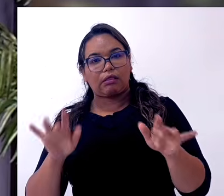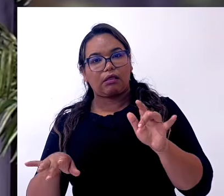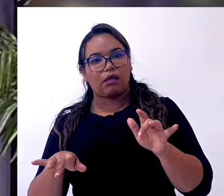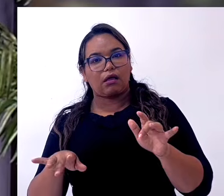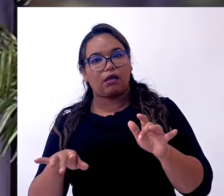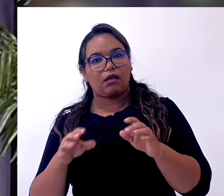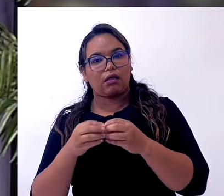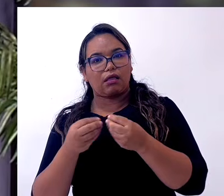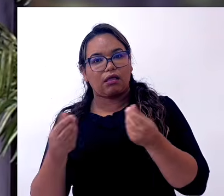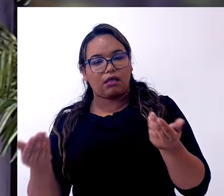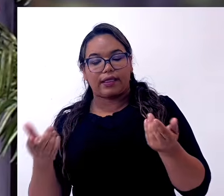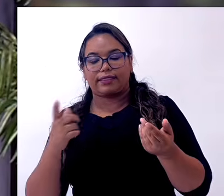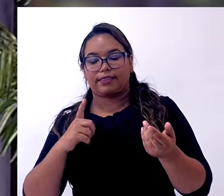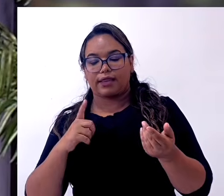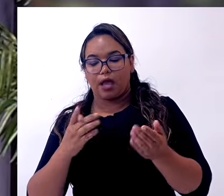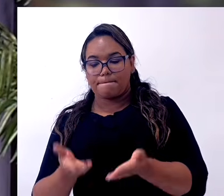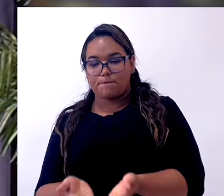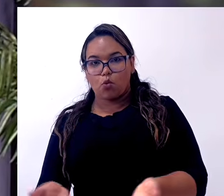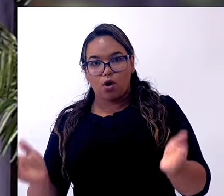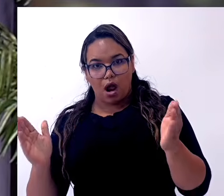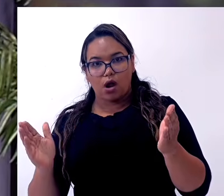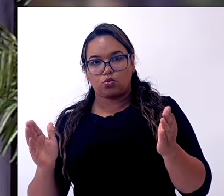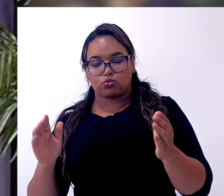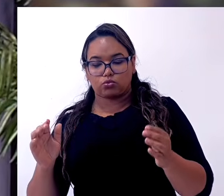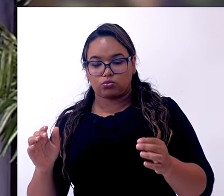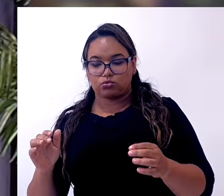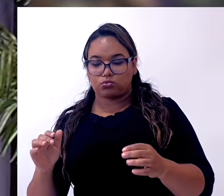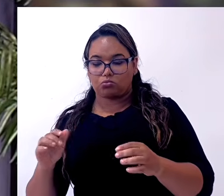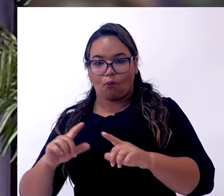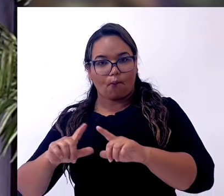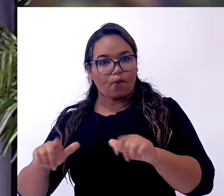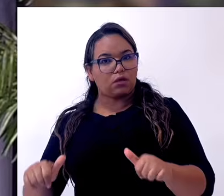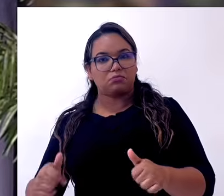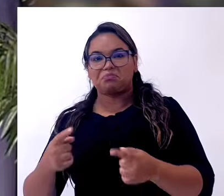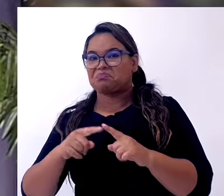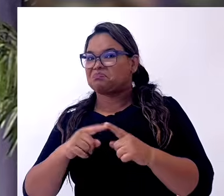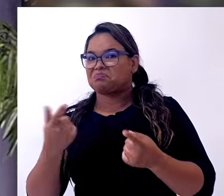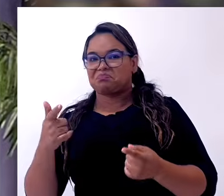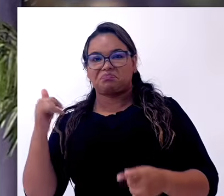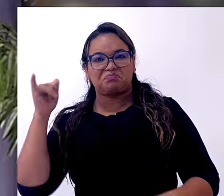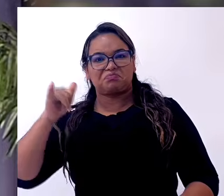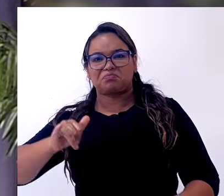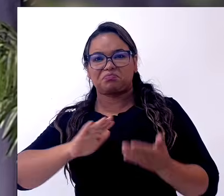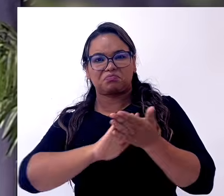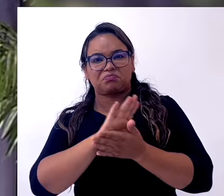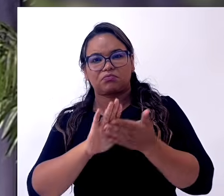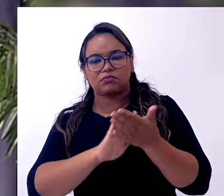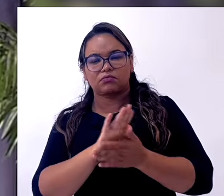fazer uma ligação a cobrar de um avião. E aí a história acabou.